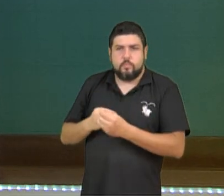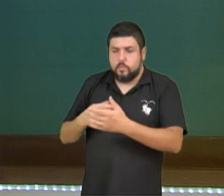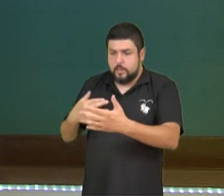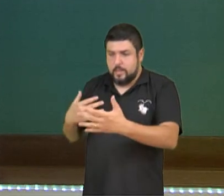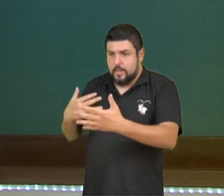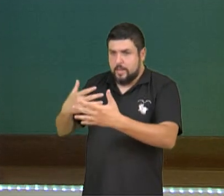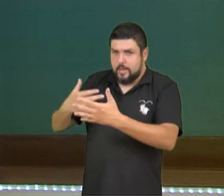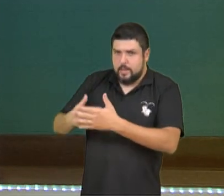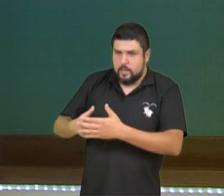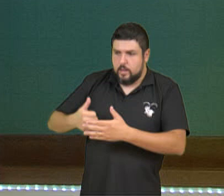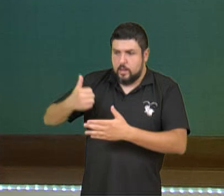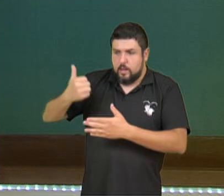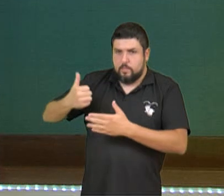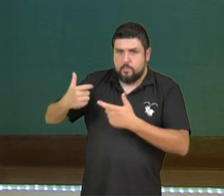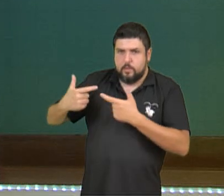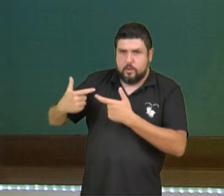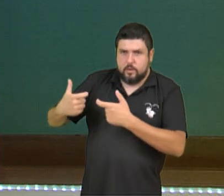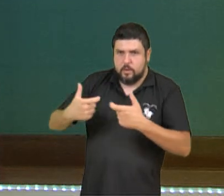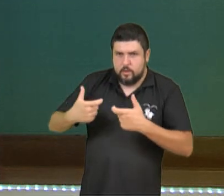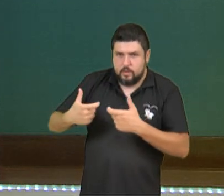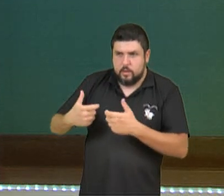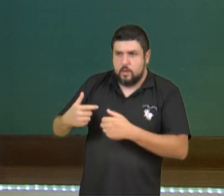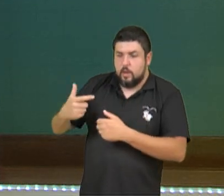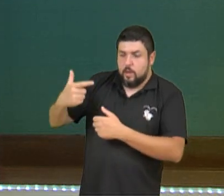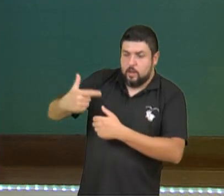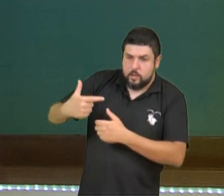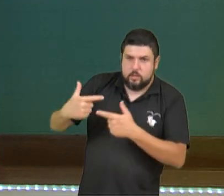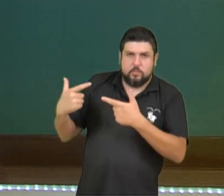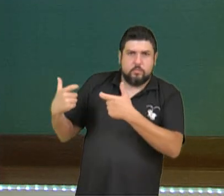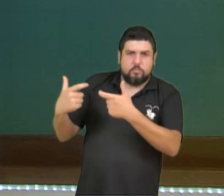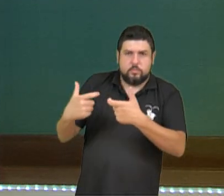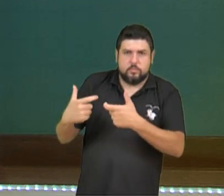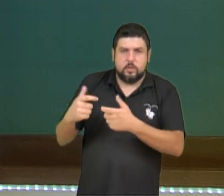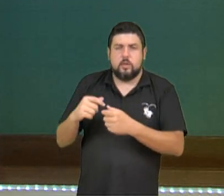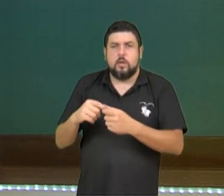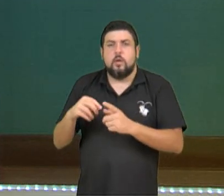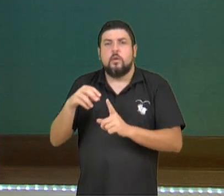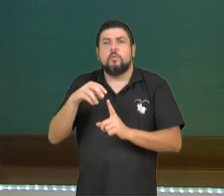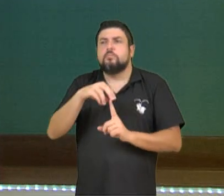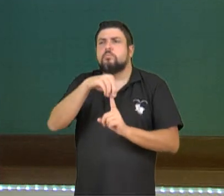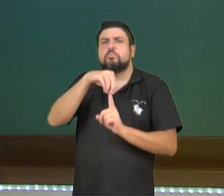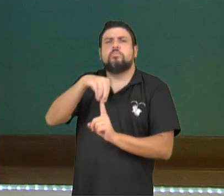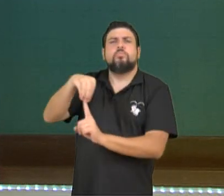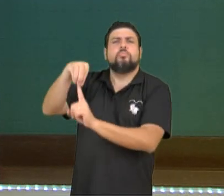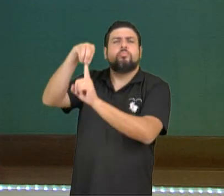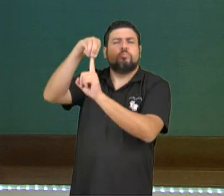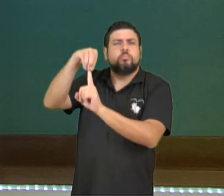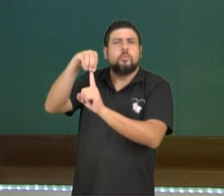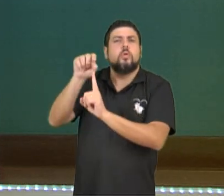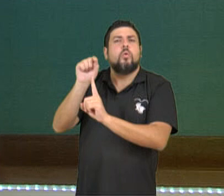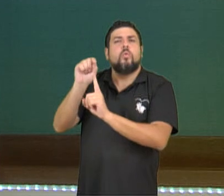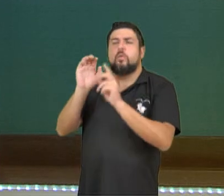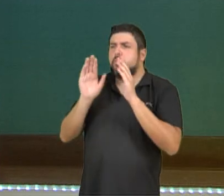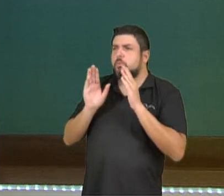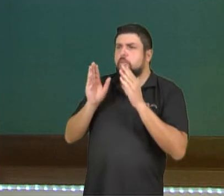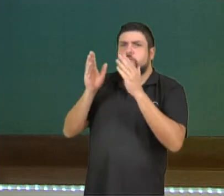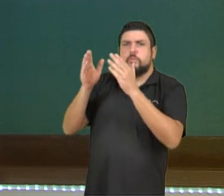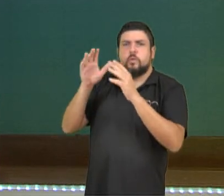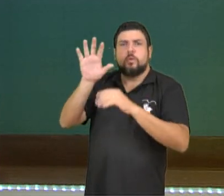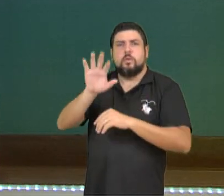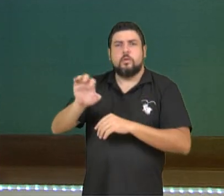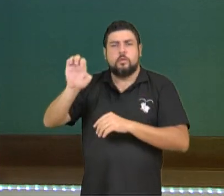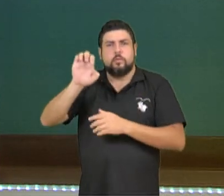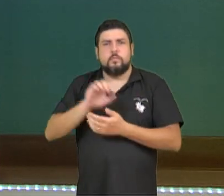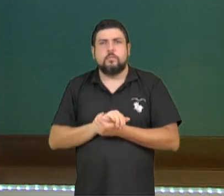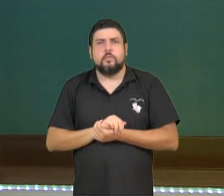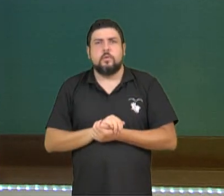e Segunda vinculadas, nós tínhamos uma noção de poder localizada e centralizada na Europa, que você aí